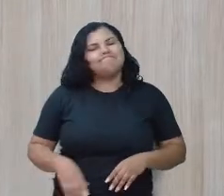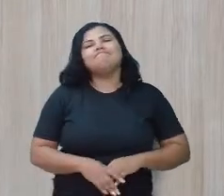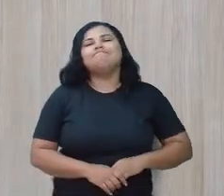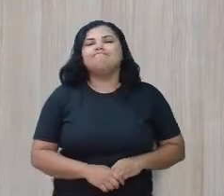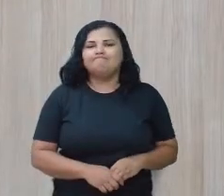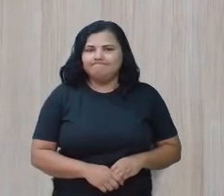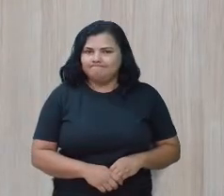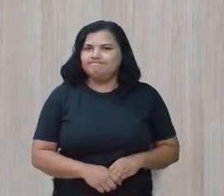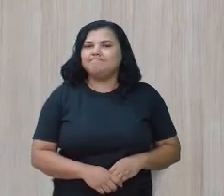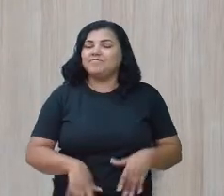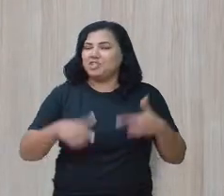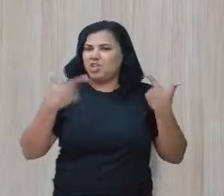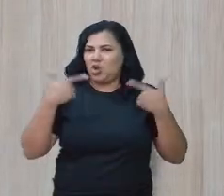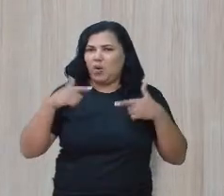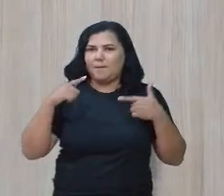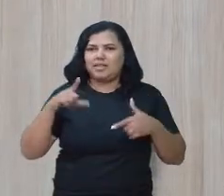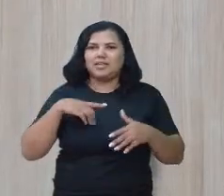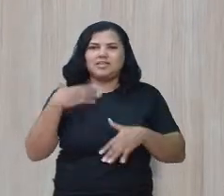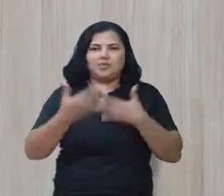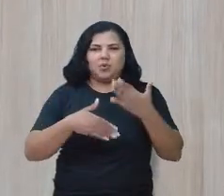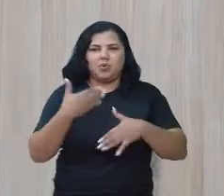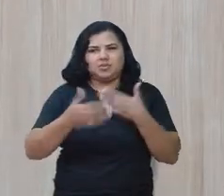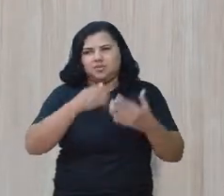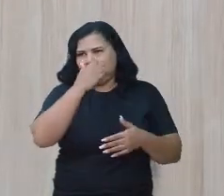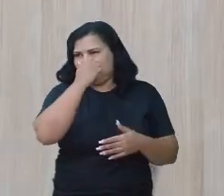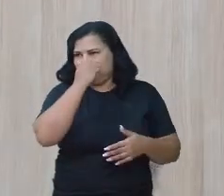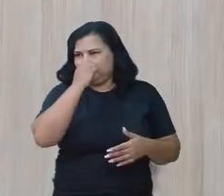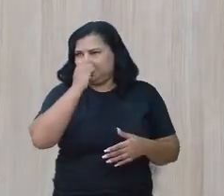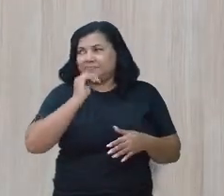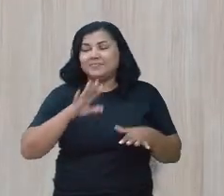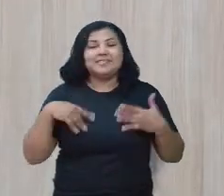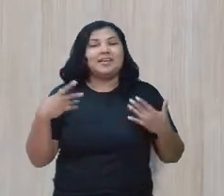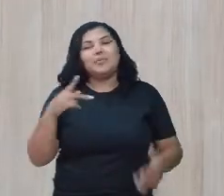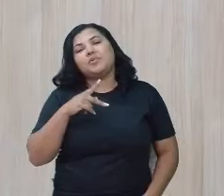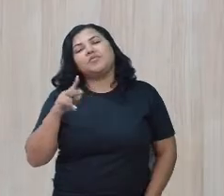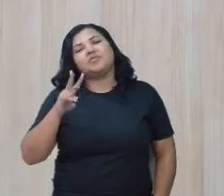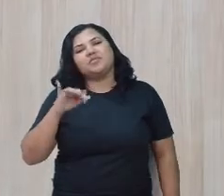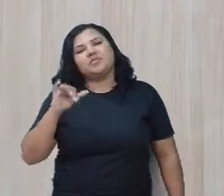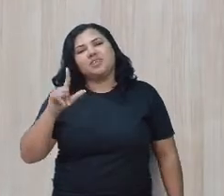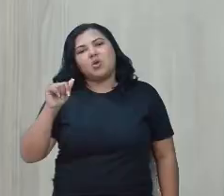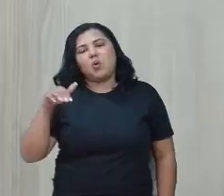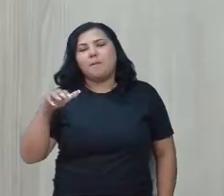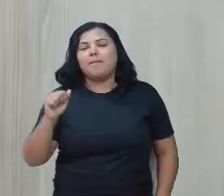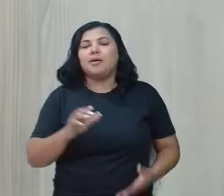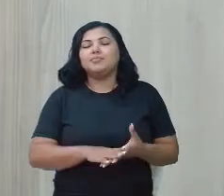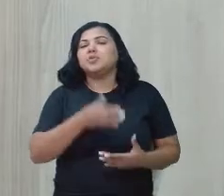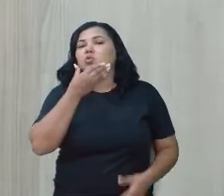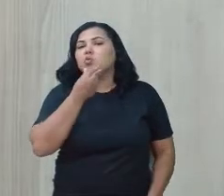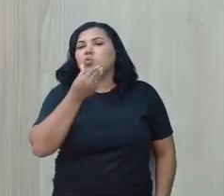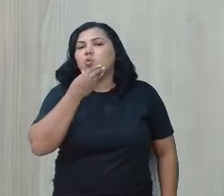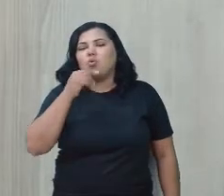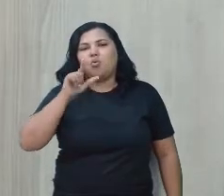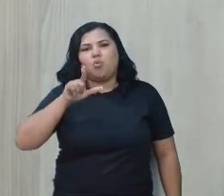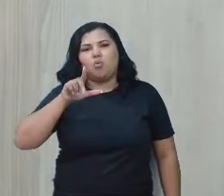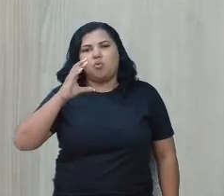Então, a comédia ela vai passando por esse processo. Professora Vilma, aqui Luciano disse que já foi ao teatro,